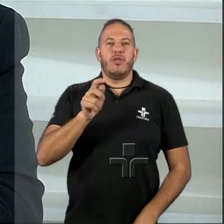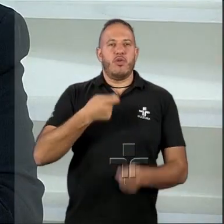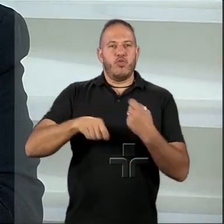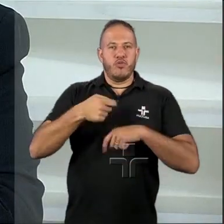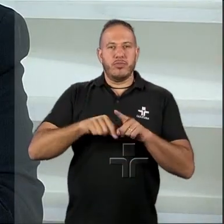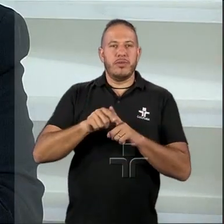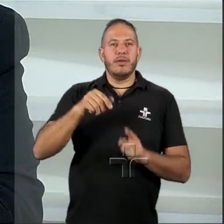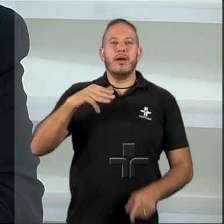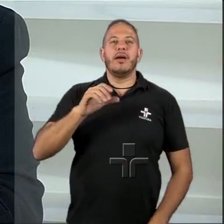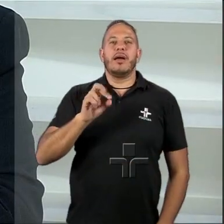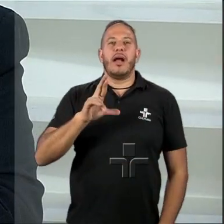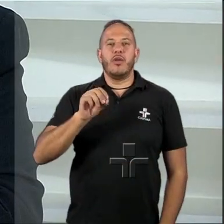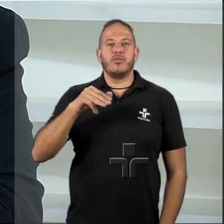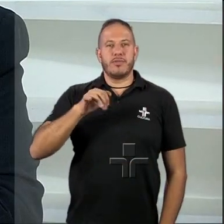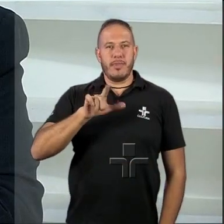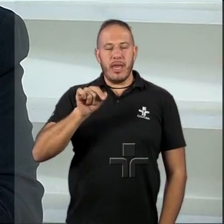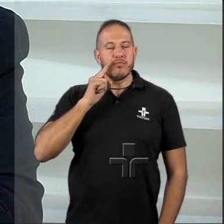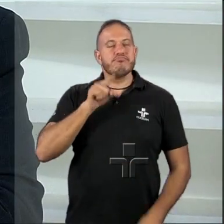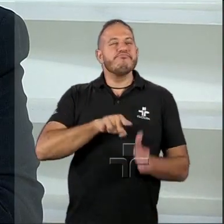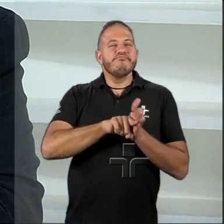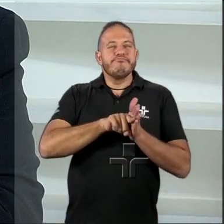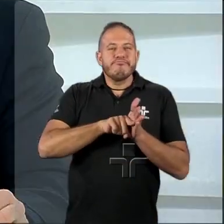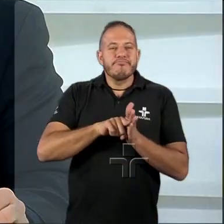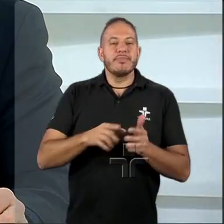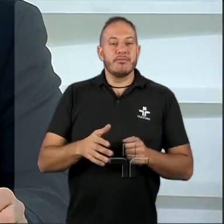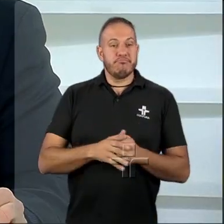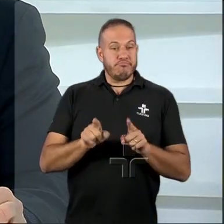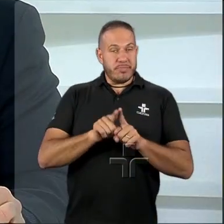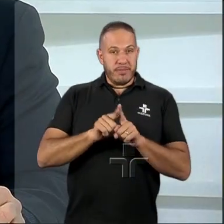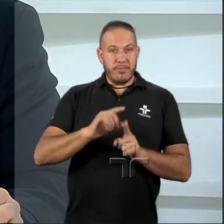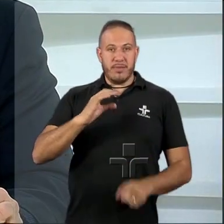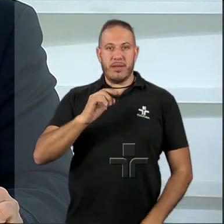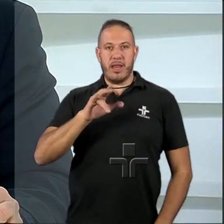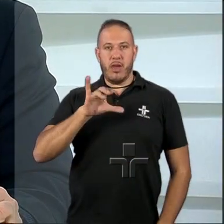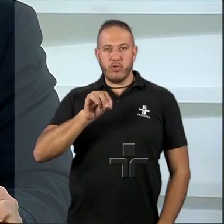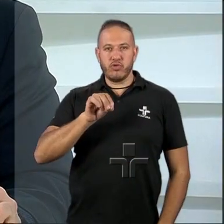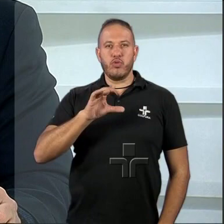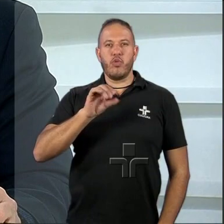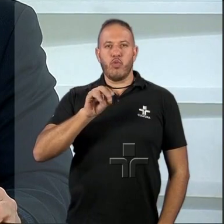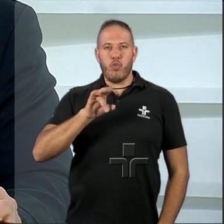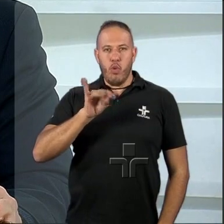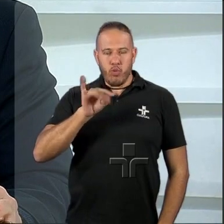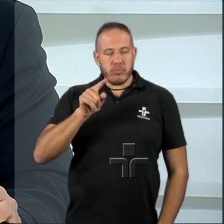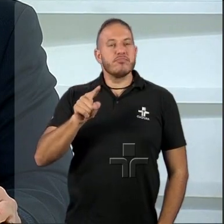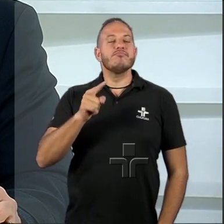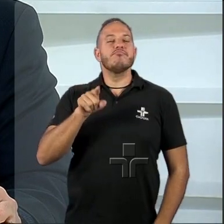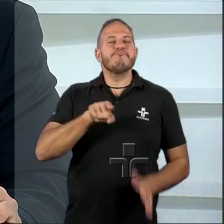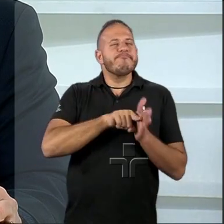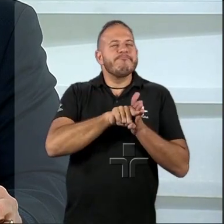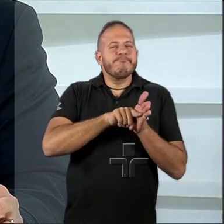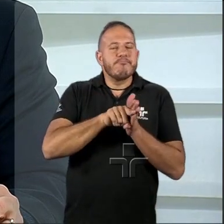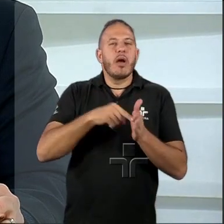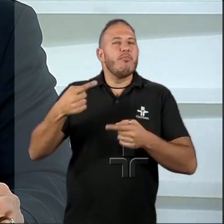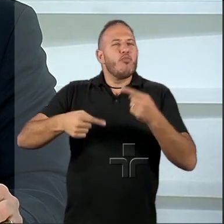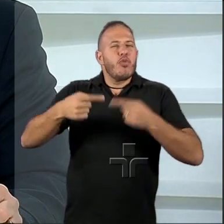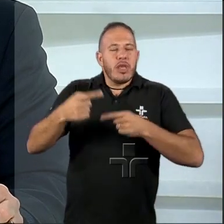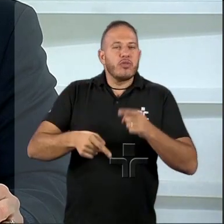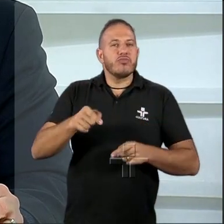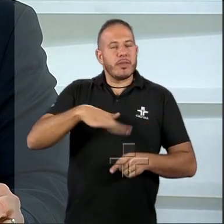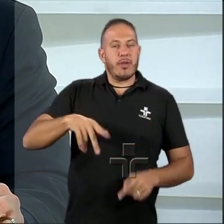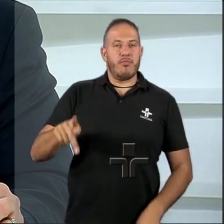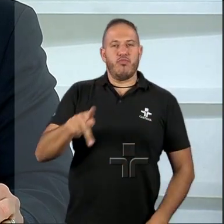Carlos Mello, cientista político do INSPER, e Cláudio Couto, cientista político e professor do Departamento de Gestão Pública